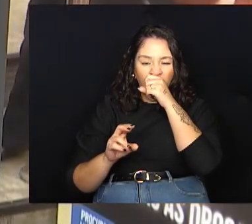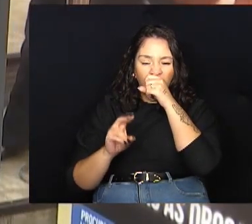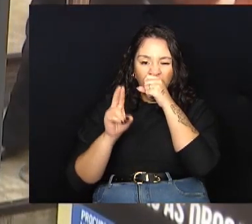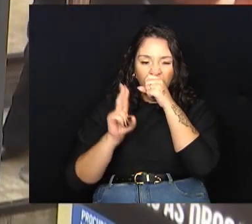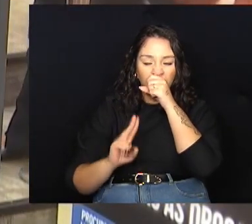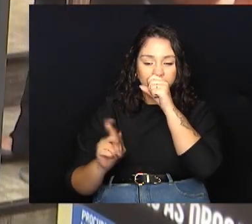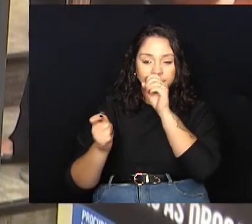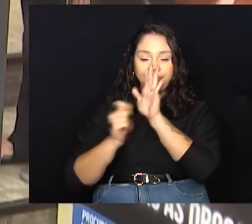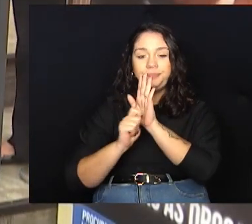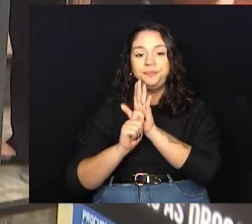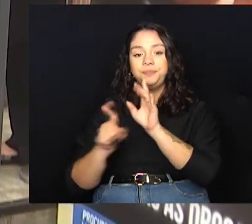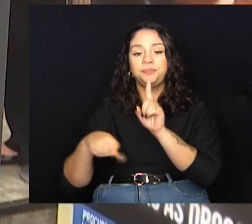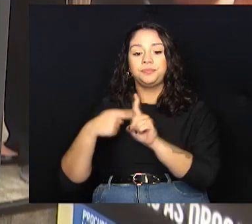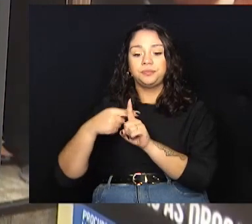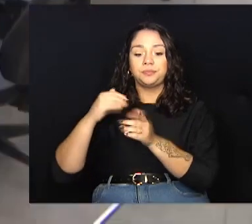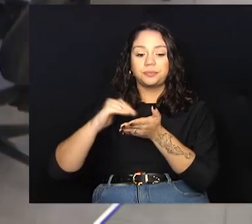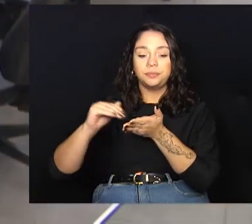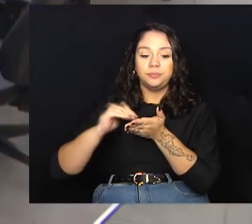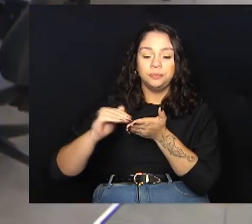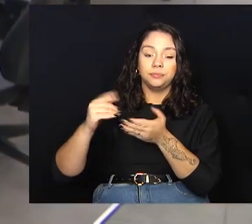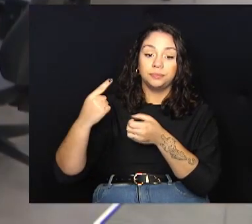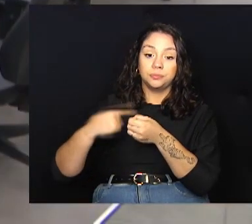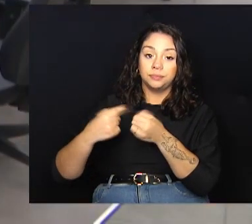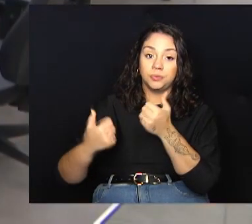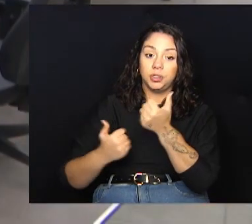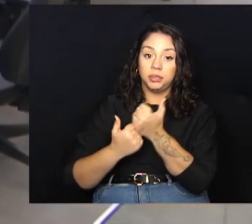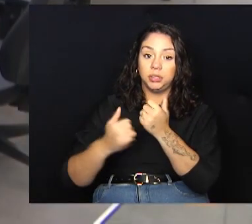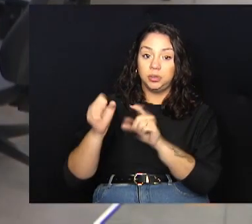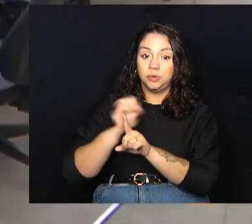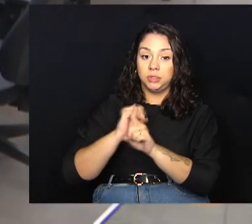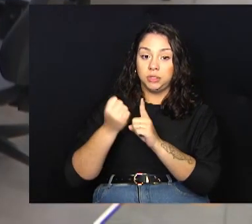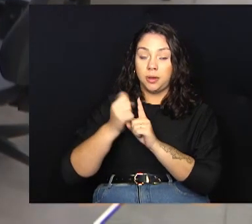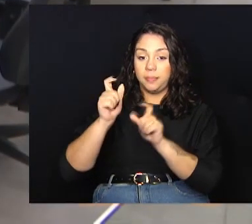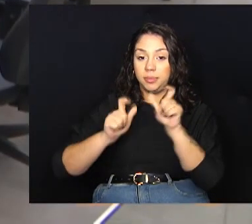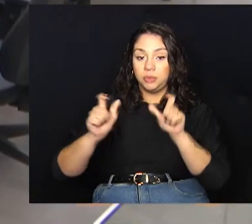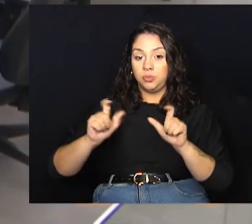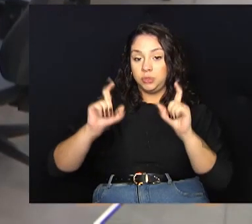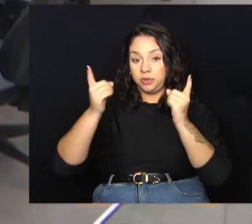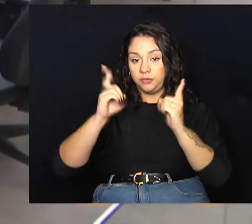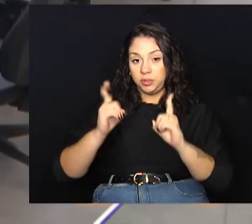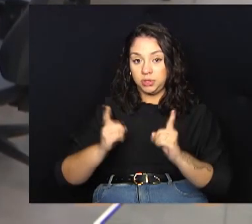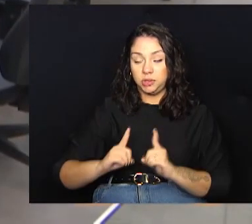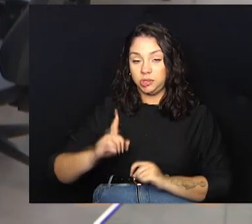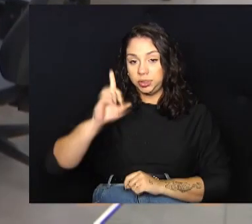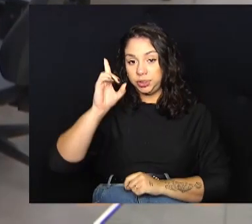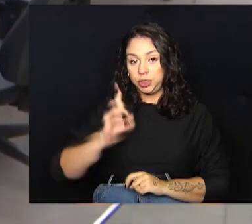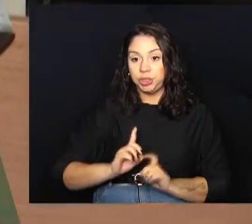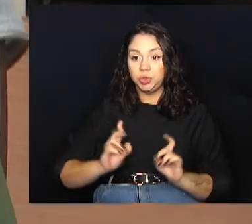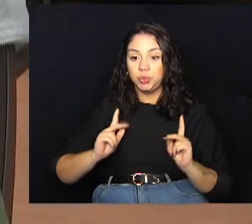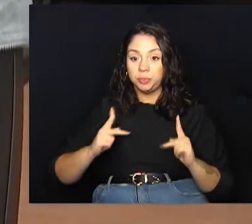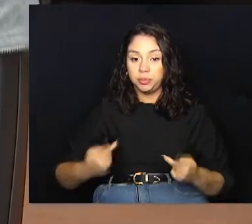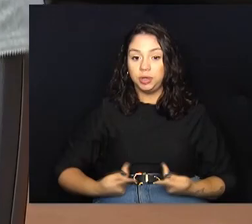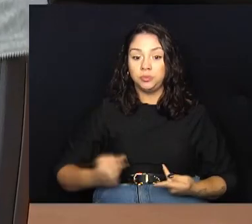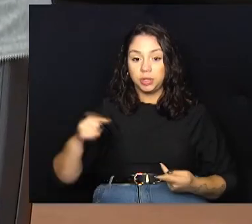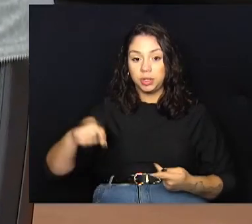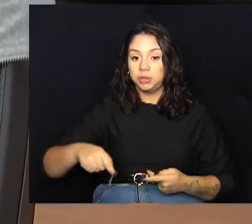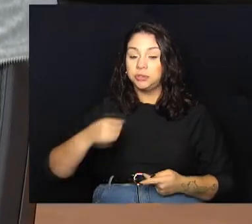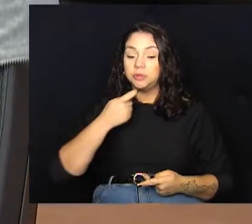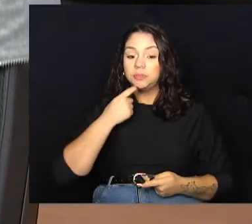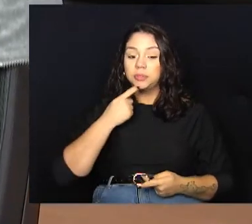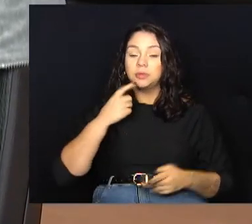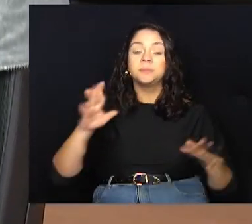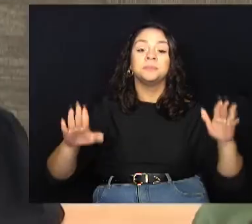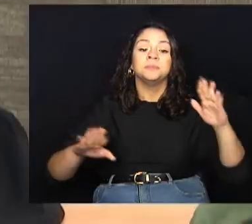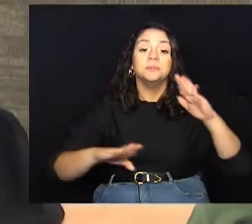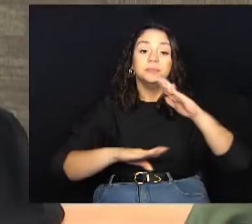e a secretaria municipal de assistência social pessoa com deficiência e direitos humanos de Campinas a câmara